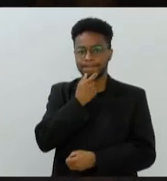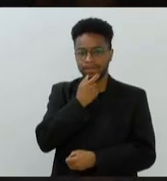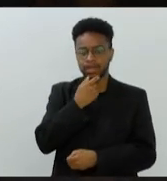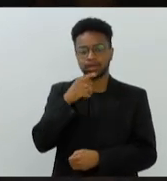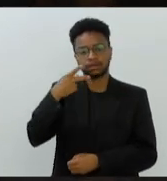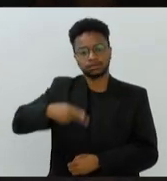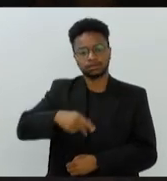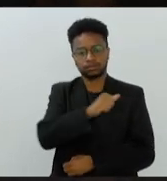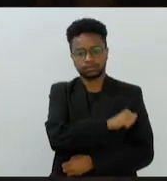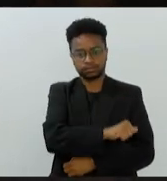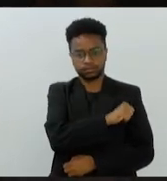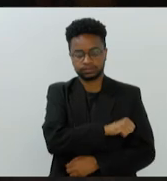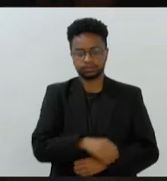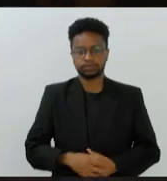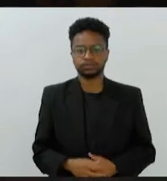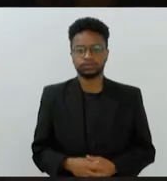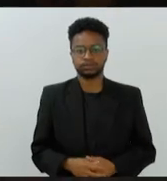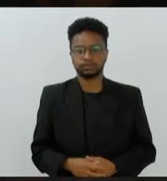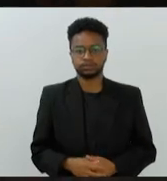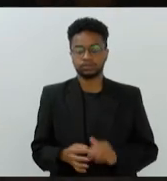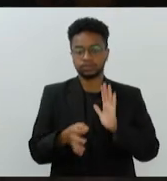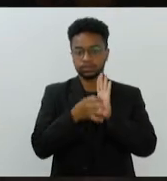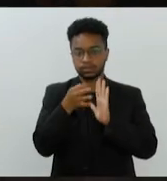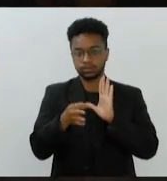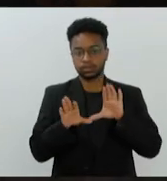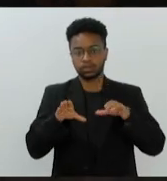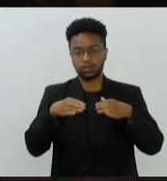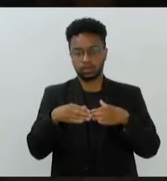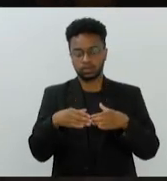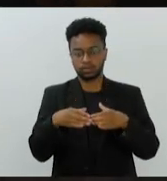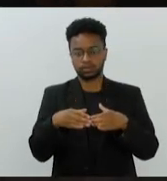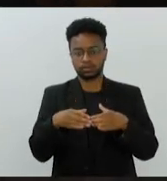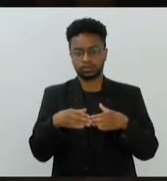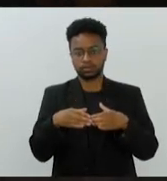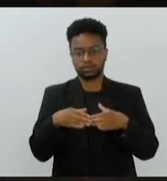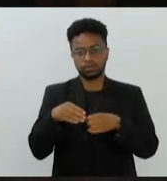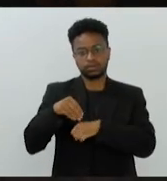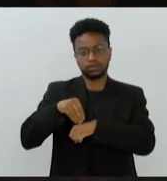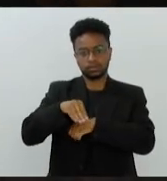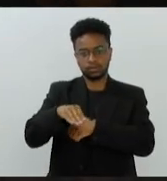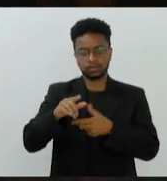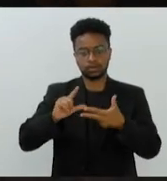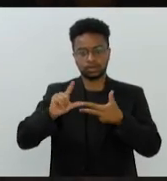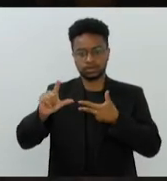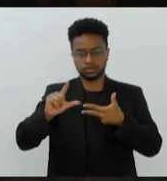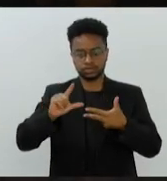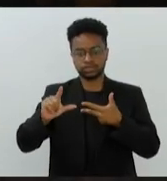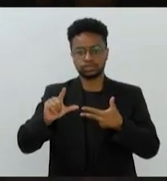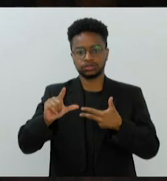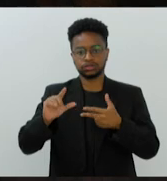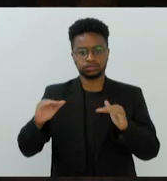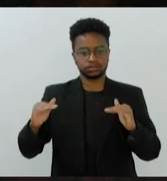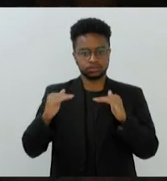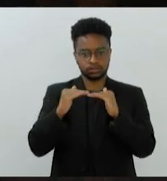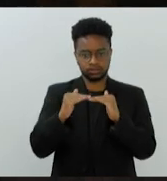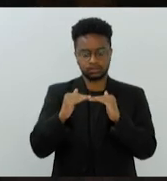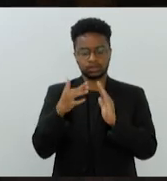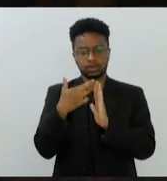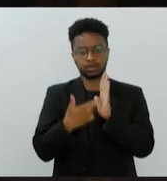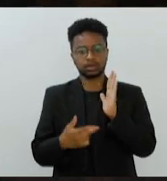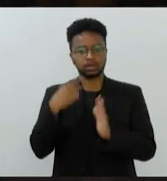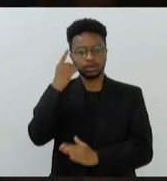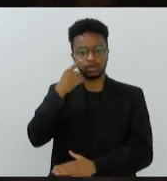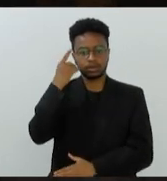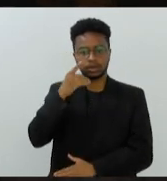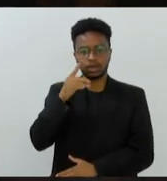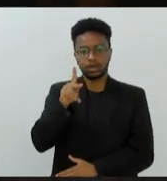do estado do Rio de Janeiro. Parecer da Comissão de Indicações Legislativas, favorável, relatoria do deputado